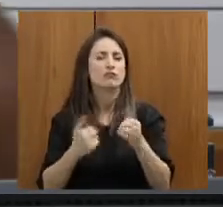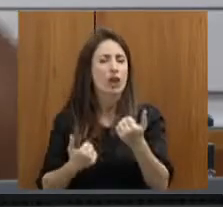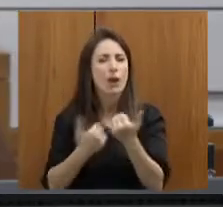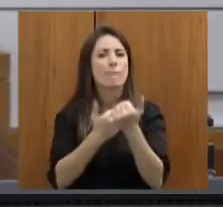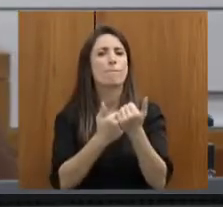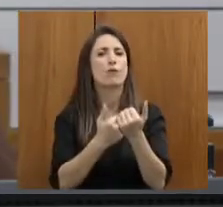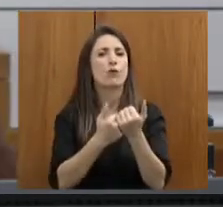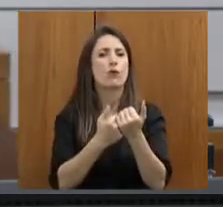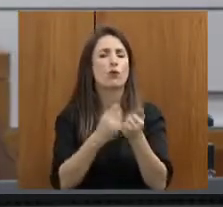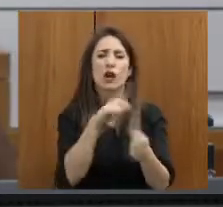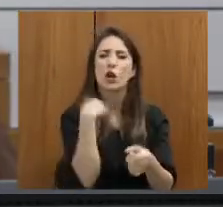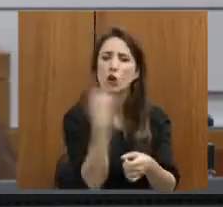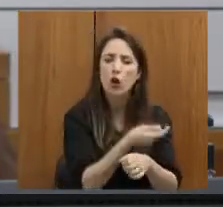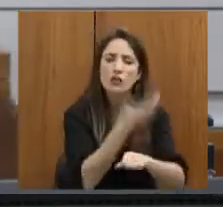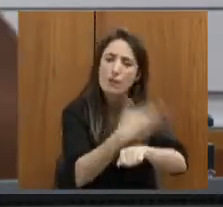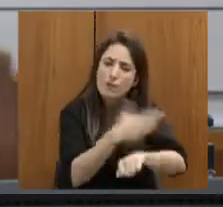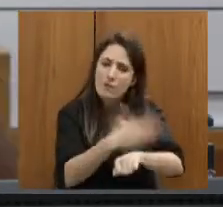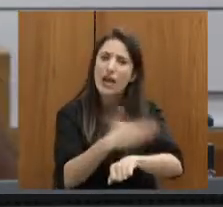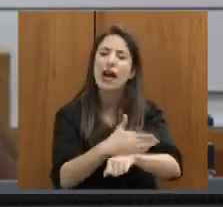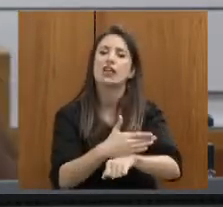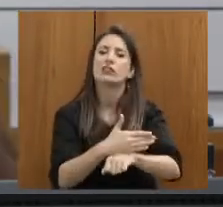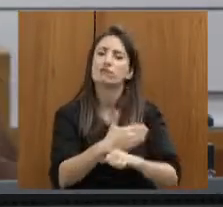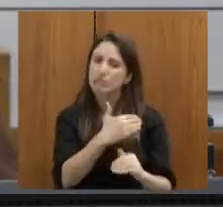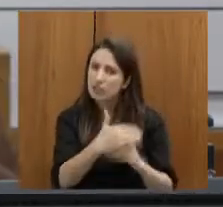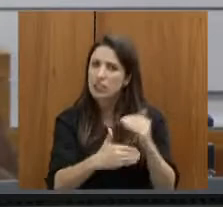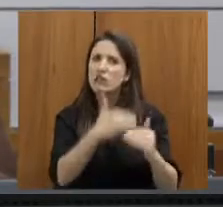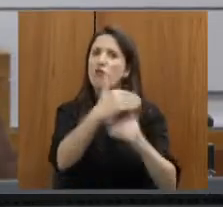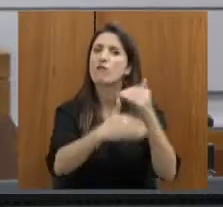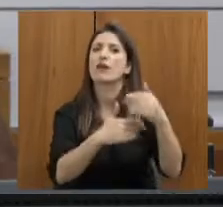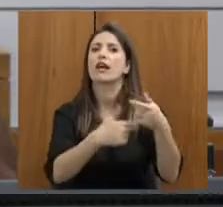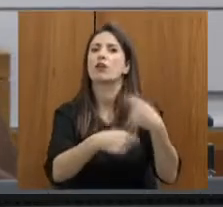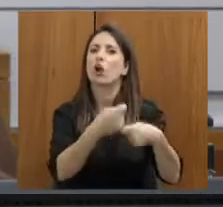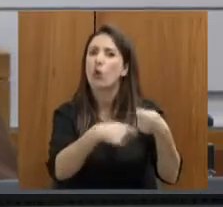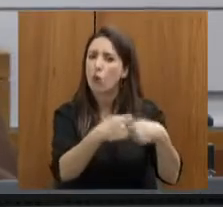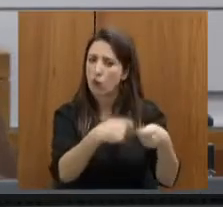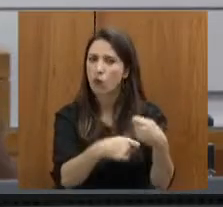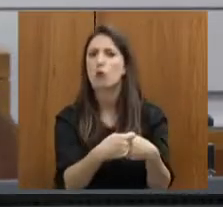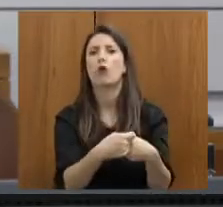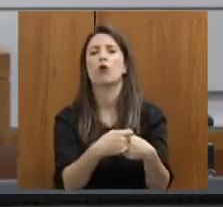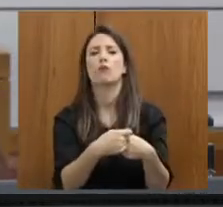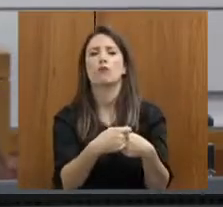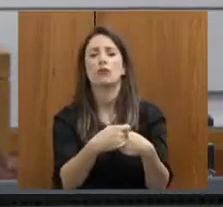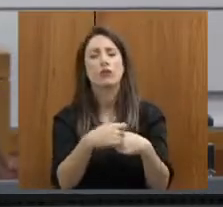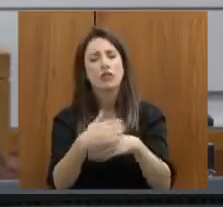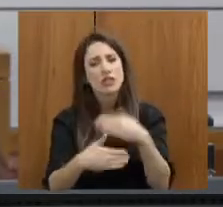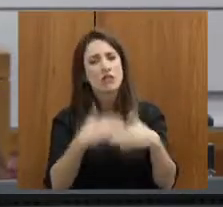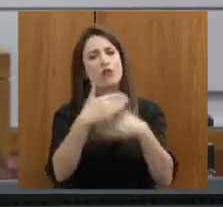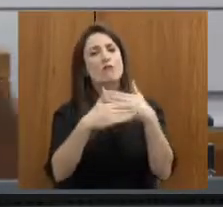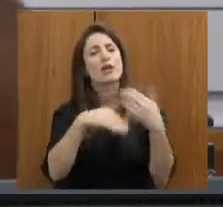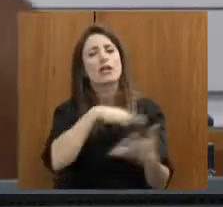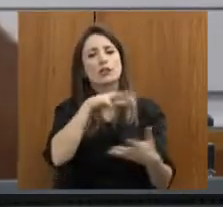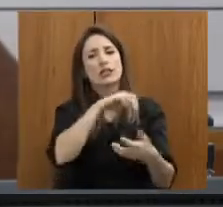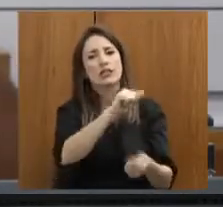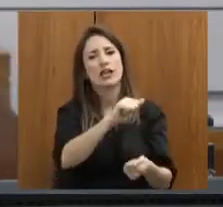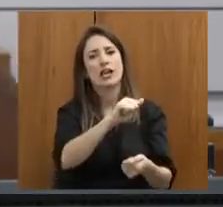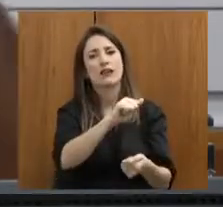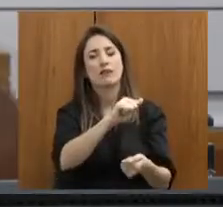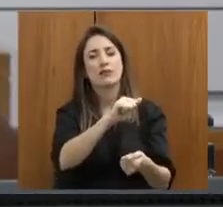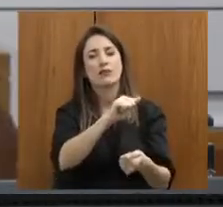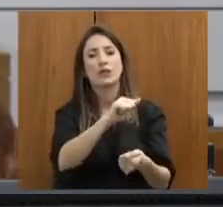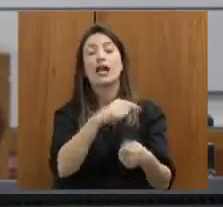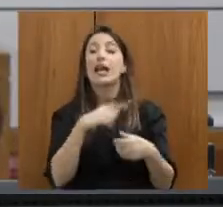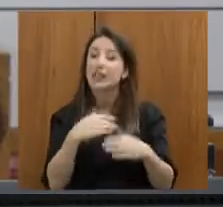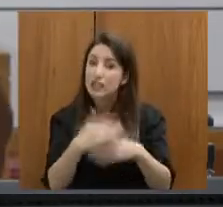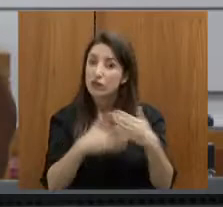e ele precisa garantir o nosso desses o nosso desenvolvimento econômico o nosso desenvolvimento sustentável quando fala desenvolvimento sustentável e